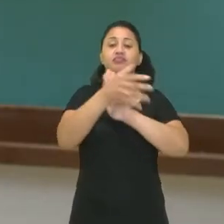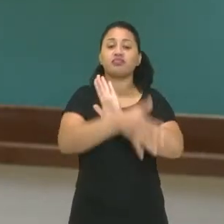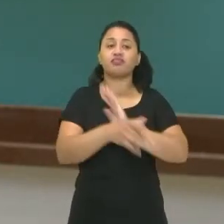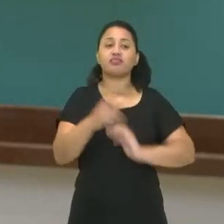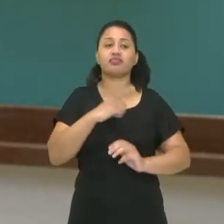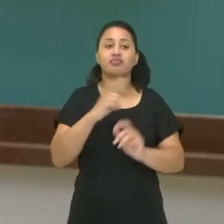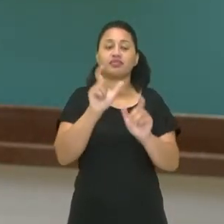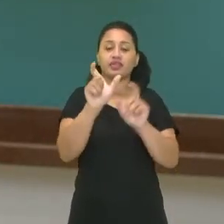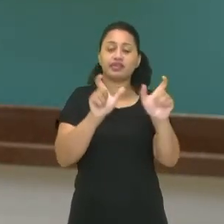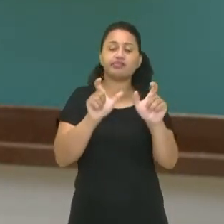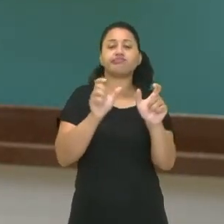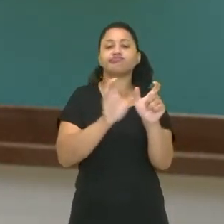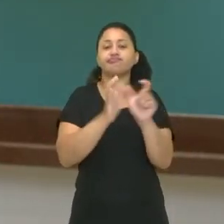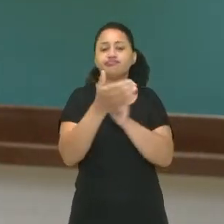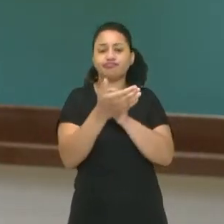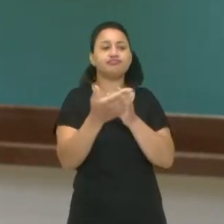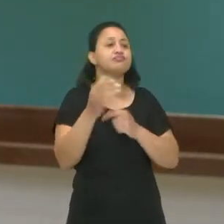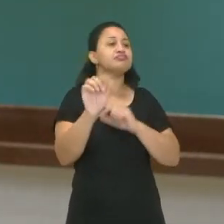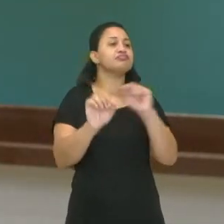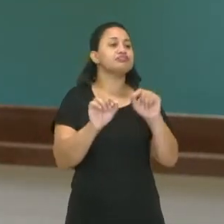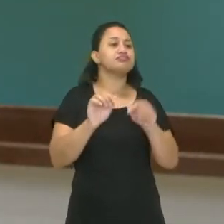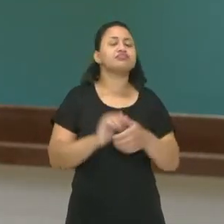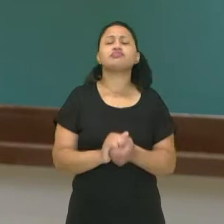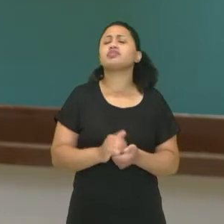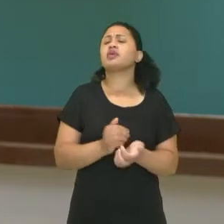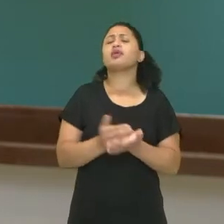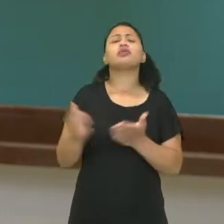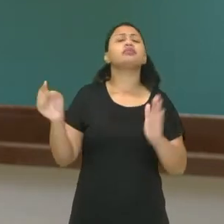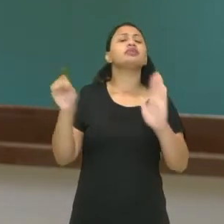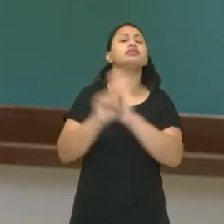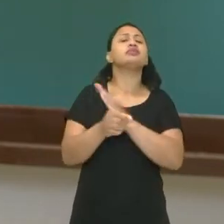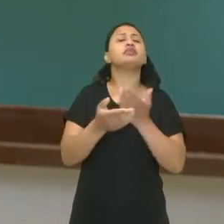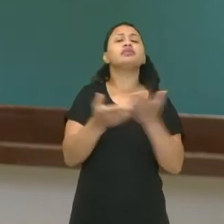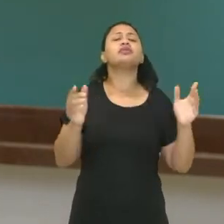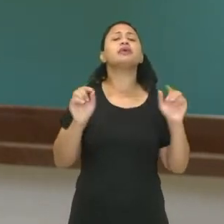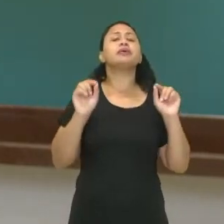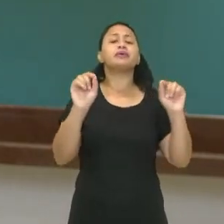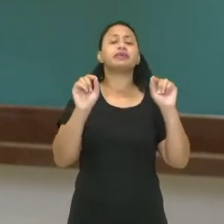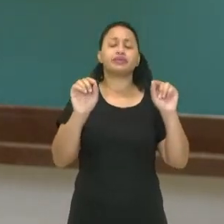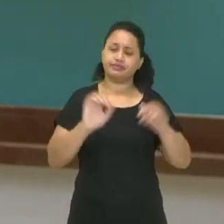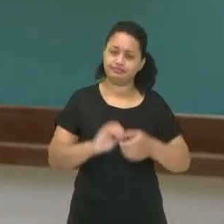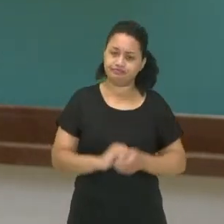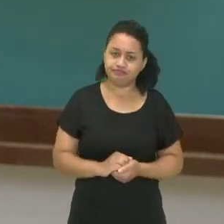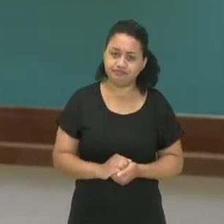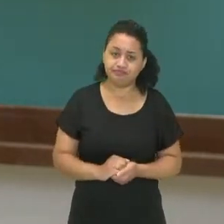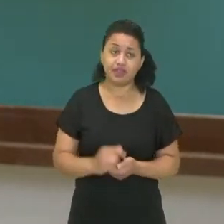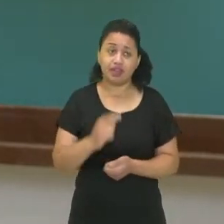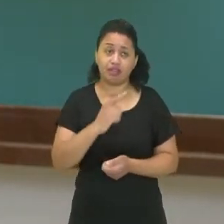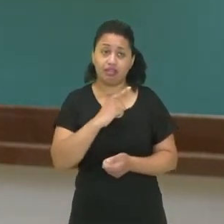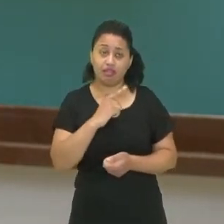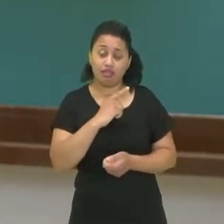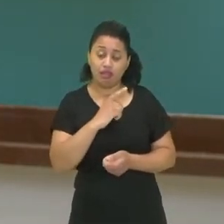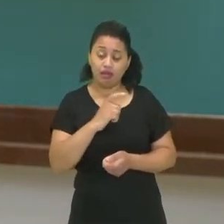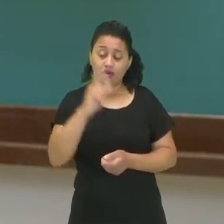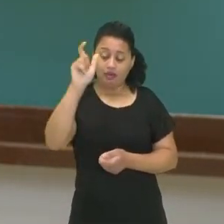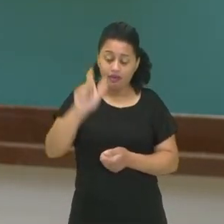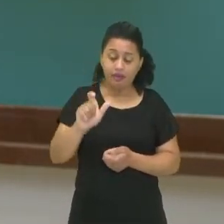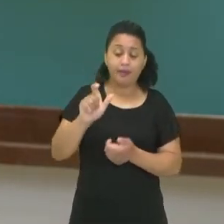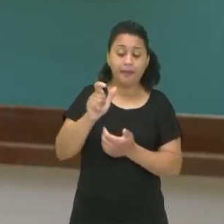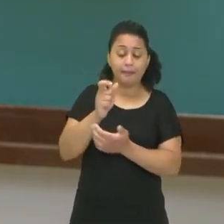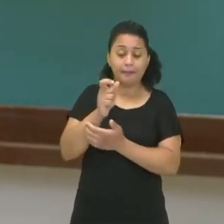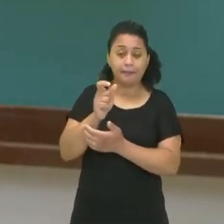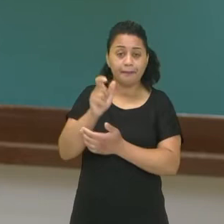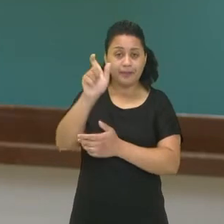palavra ou expressão. Começo com uma pergunta. Qual é? Existe poeta ou poema